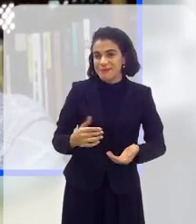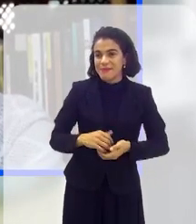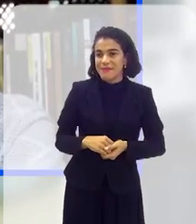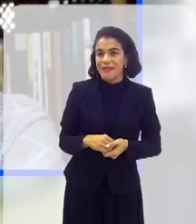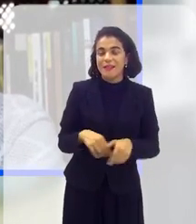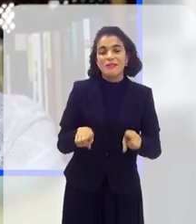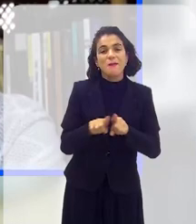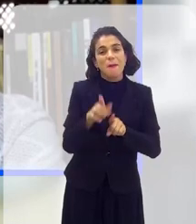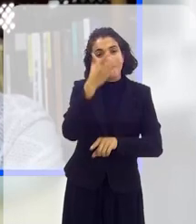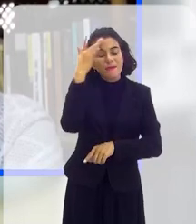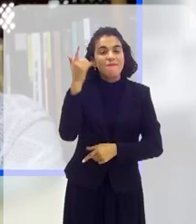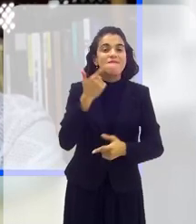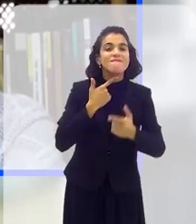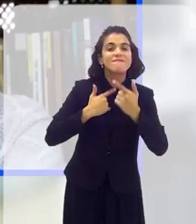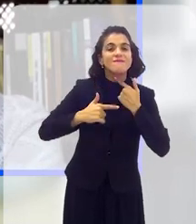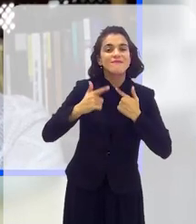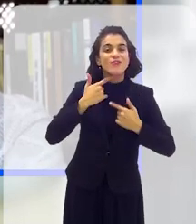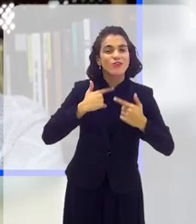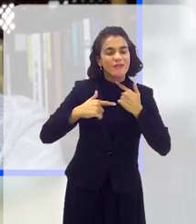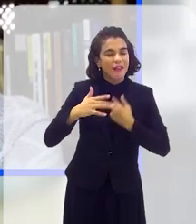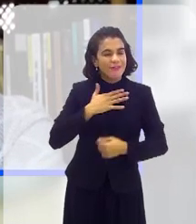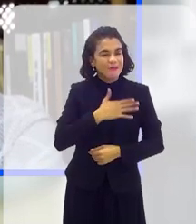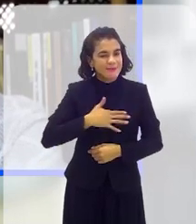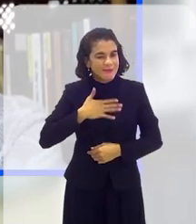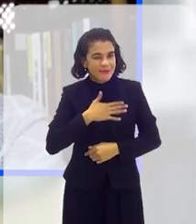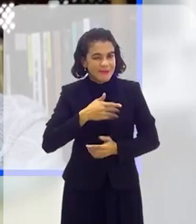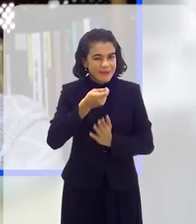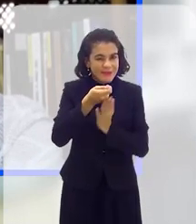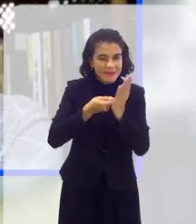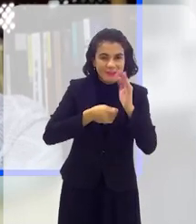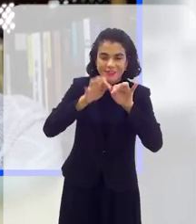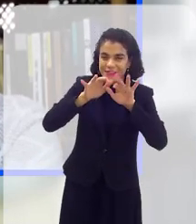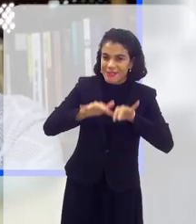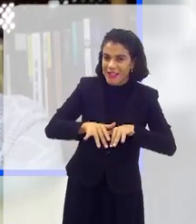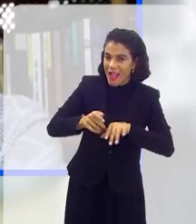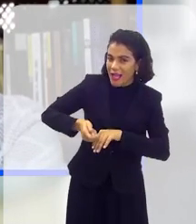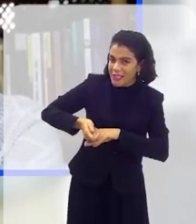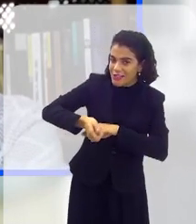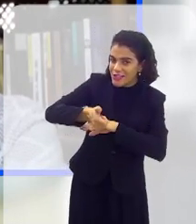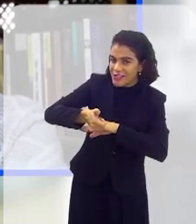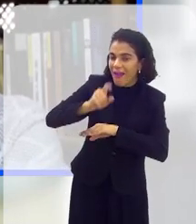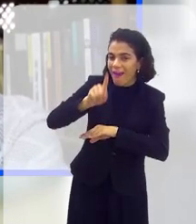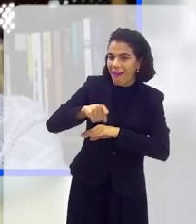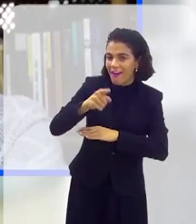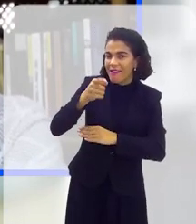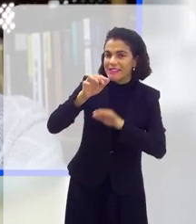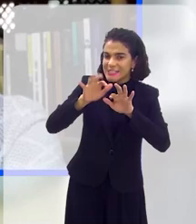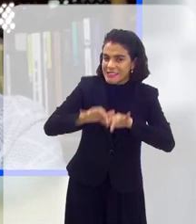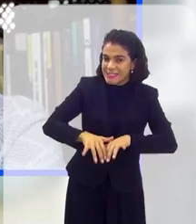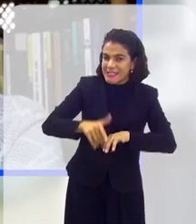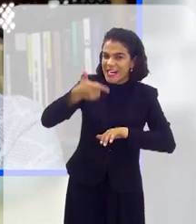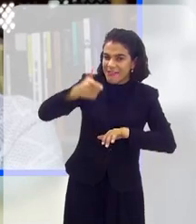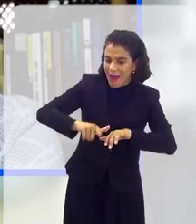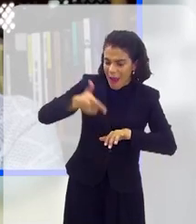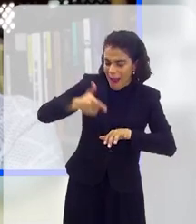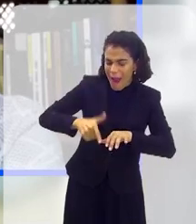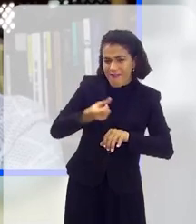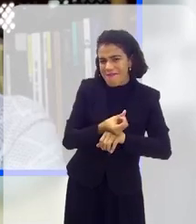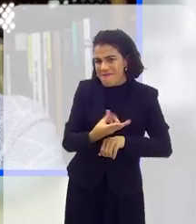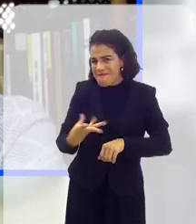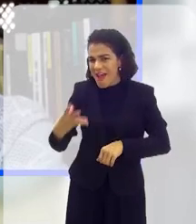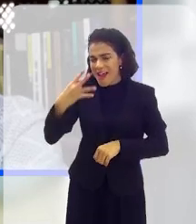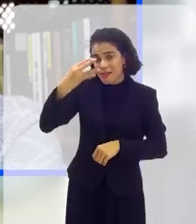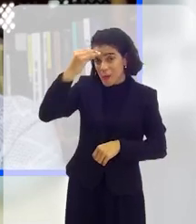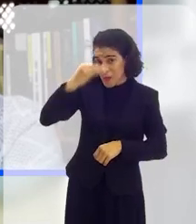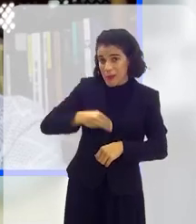falou, não espere a vida adulta, né? E quem tem vontade realmente, gostaria de escrever um livro, a dica aqui é essa: